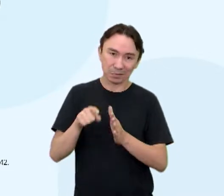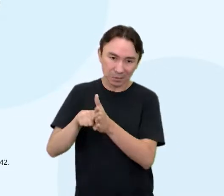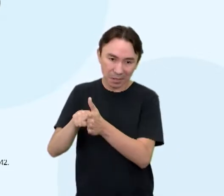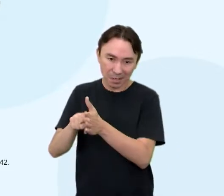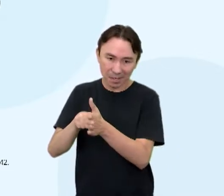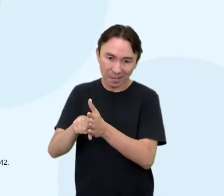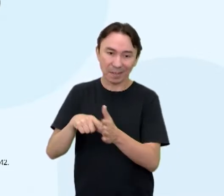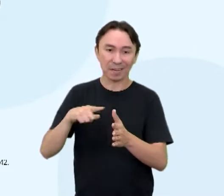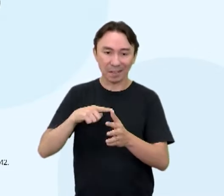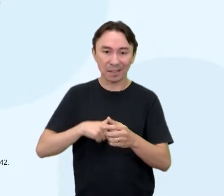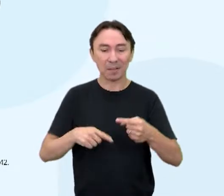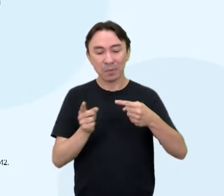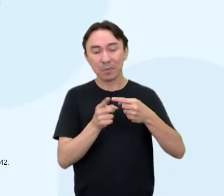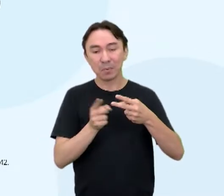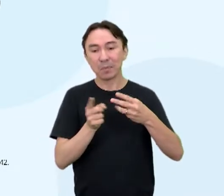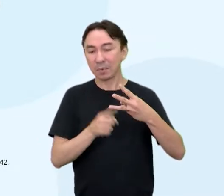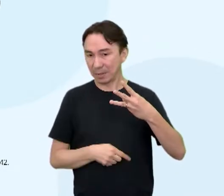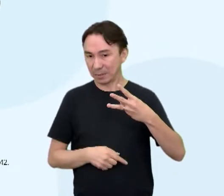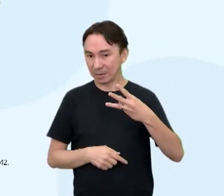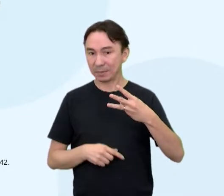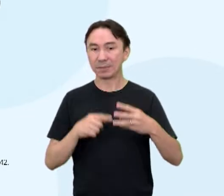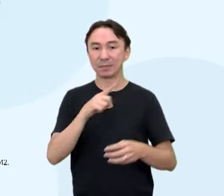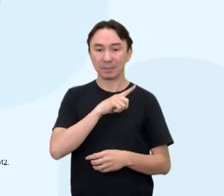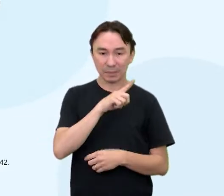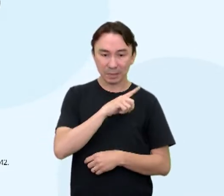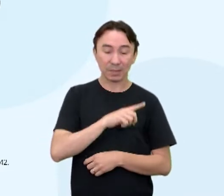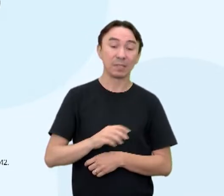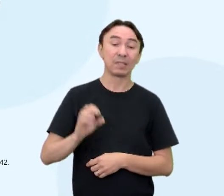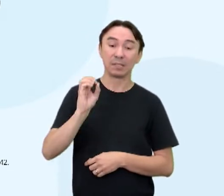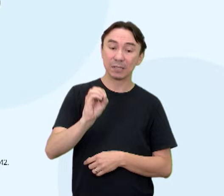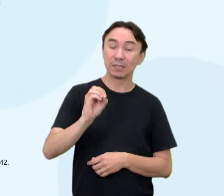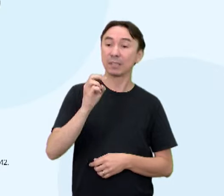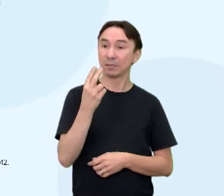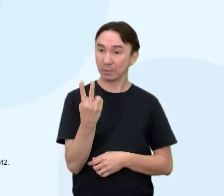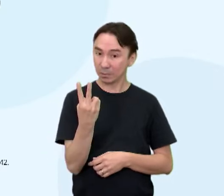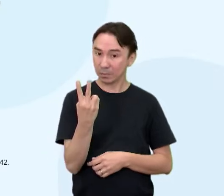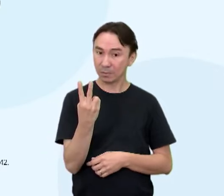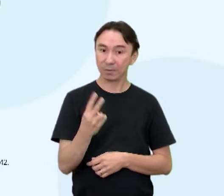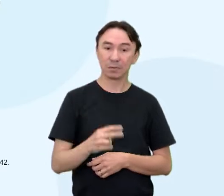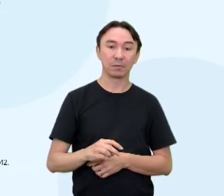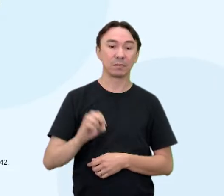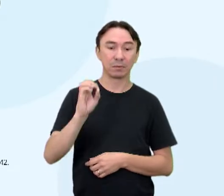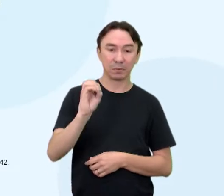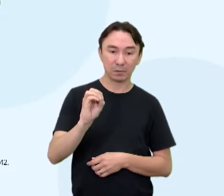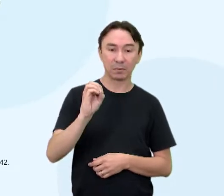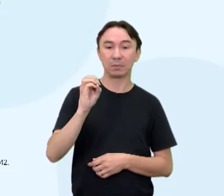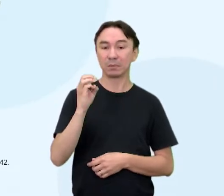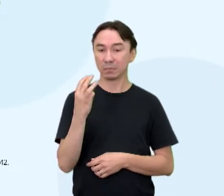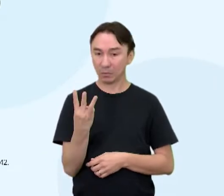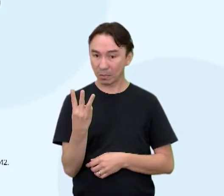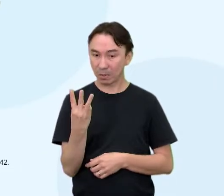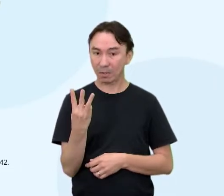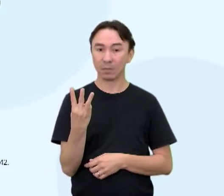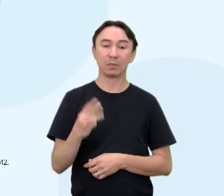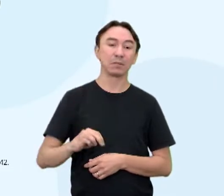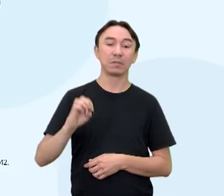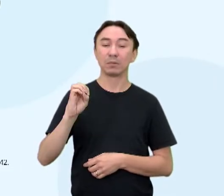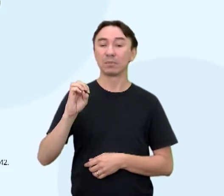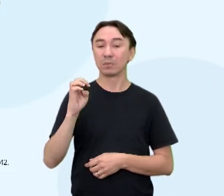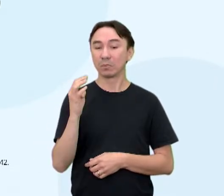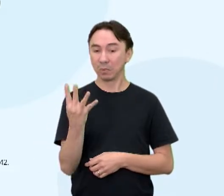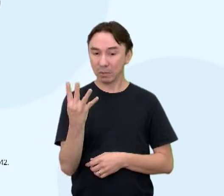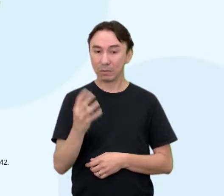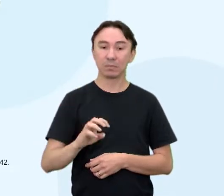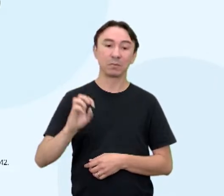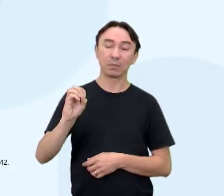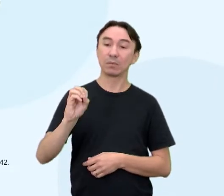E aí nós temos as habilidades de ciências humanas sociais aplicadas 01, 02, 03,